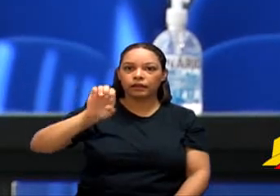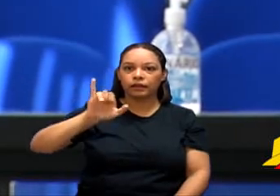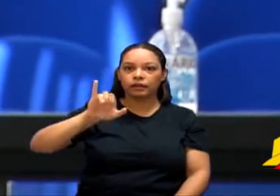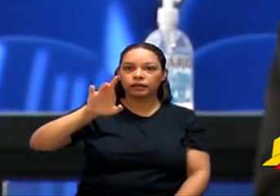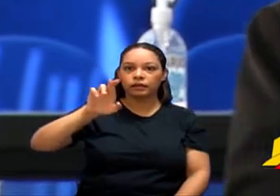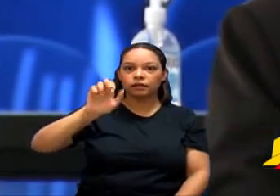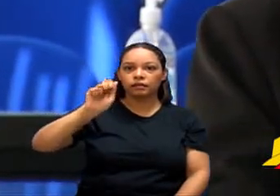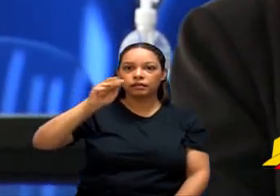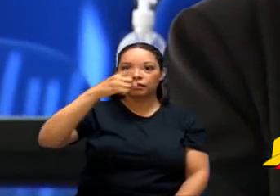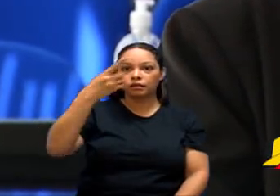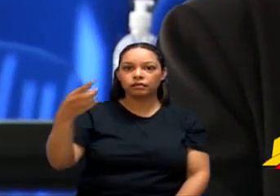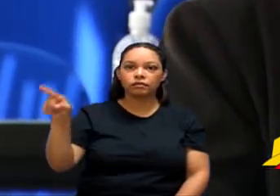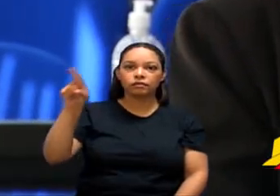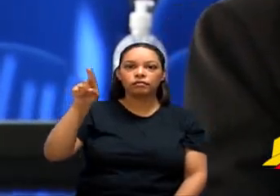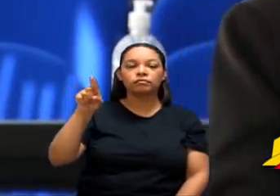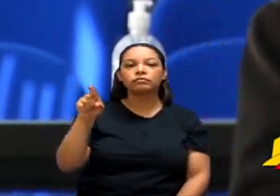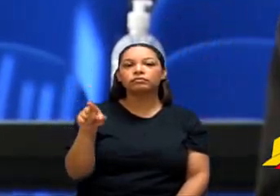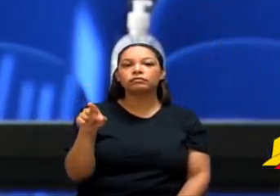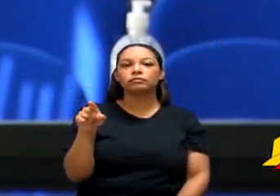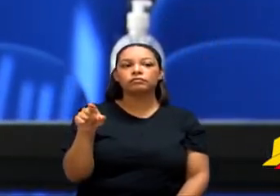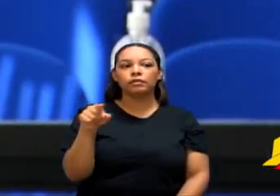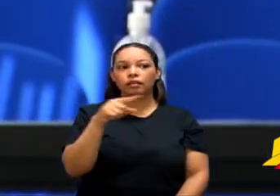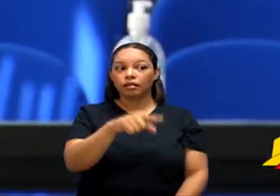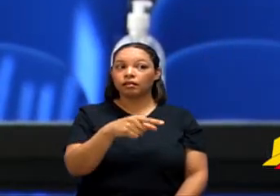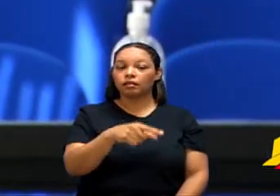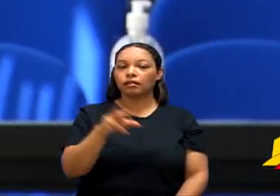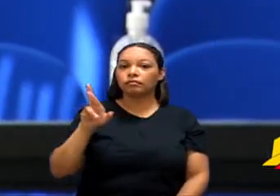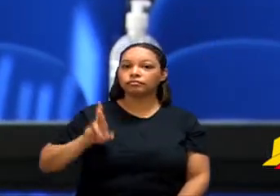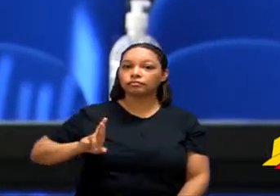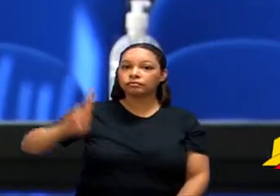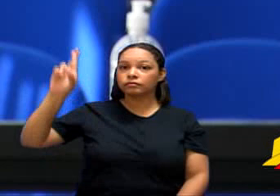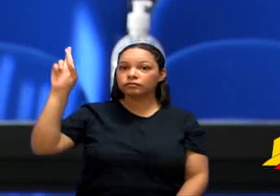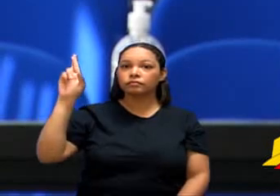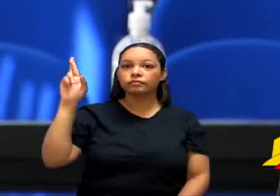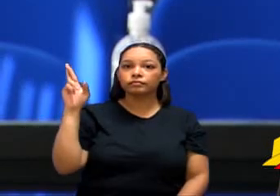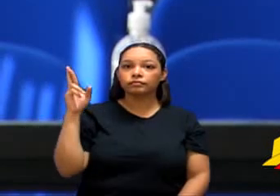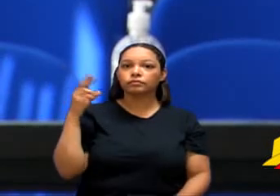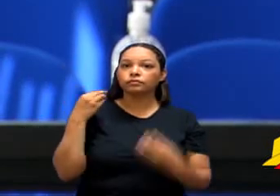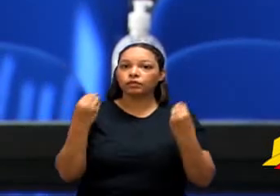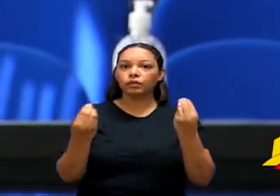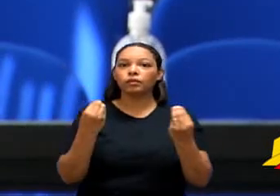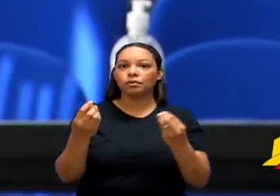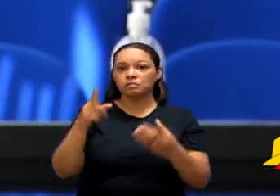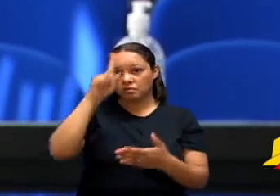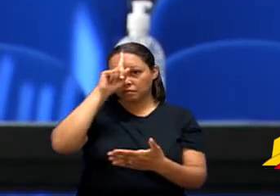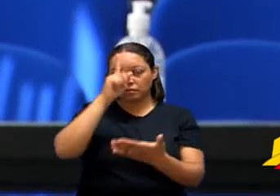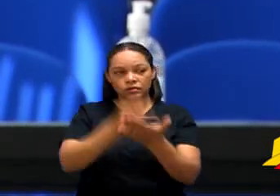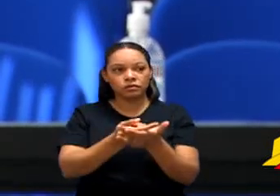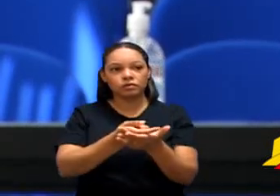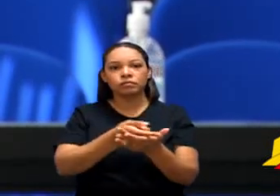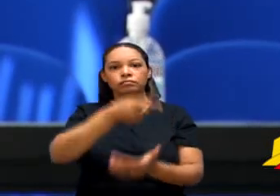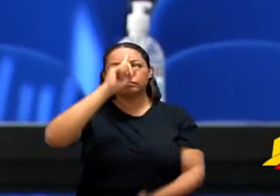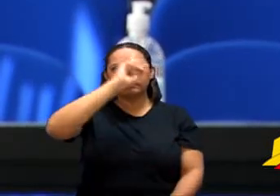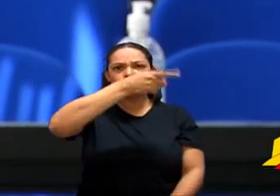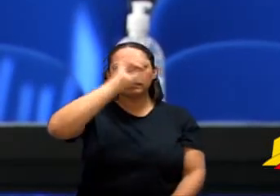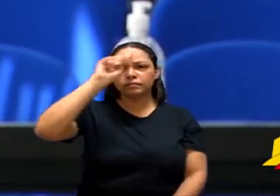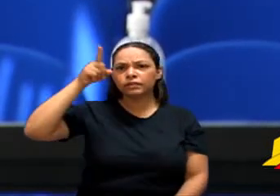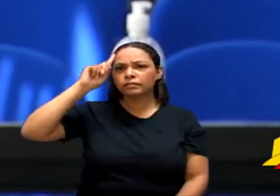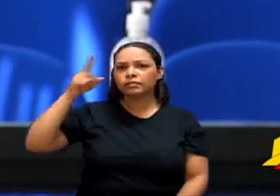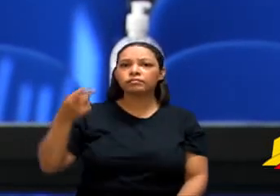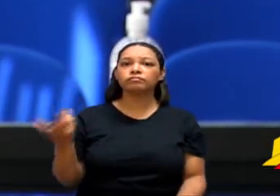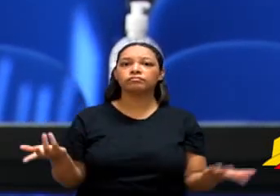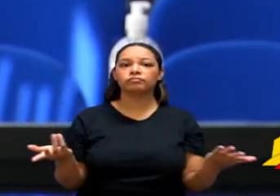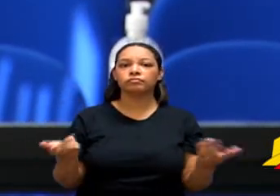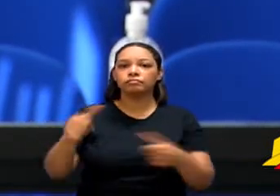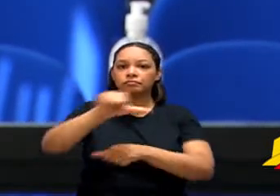que é o xerife do bairro, que ele determina e muda. Eu quero saber por que que foi mudado a linha de ônibus, né? Porque